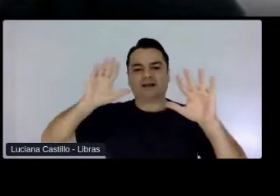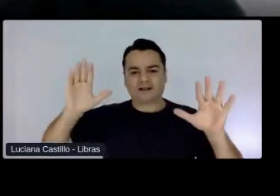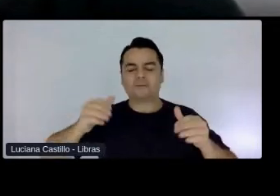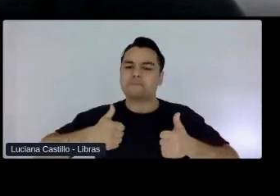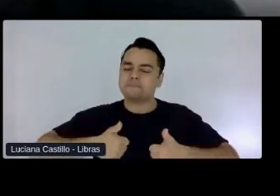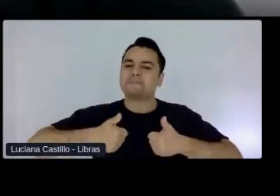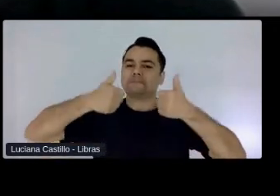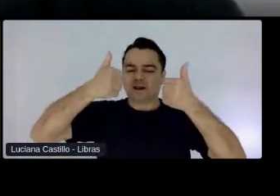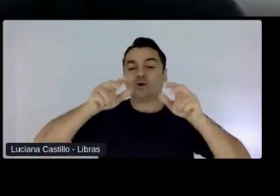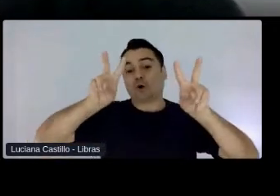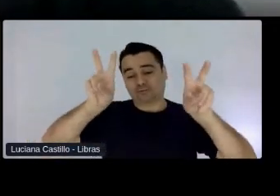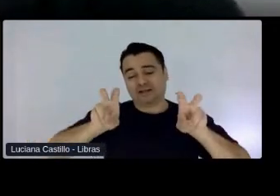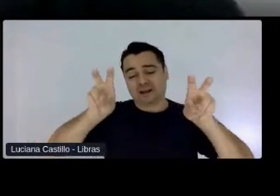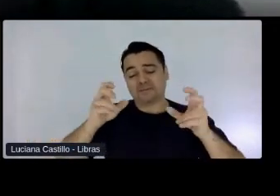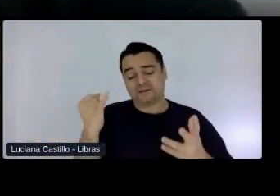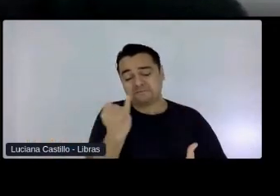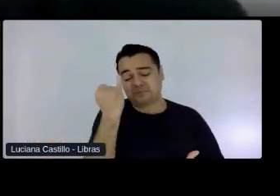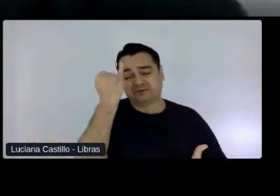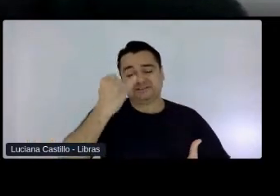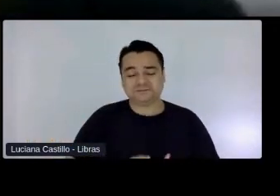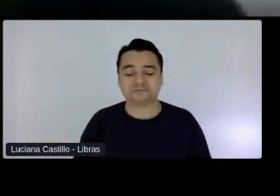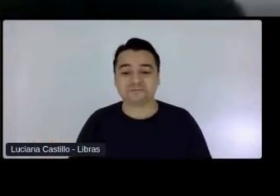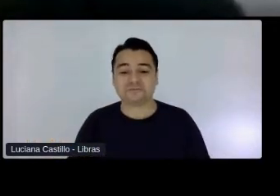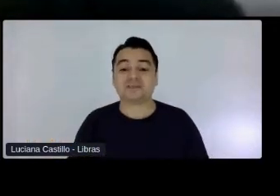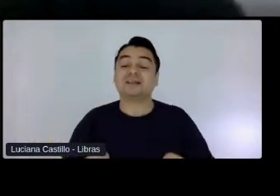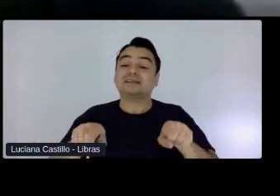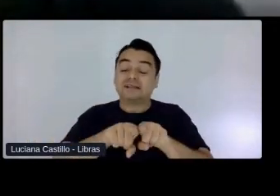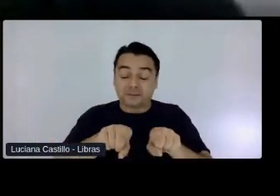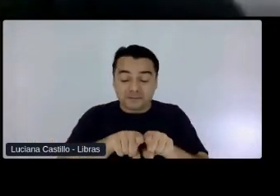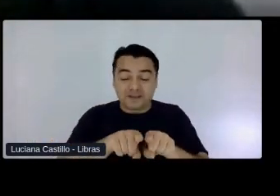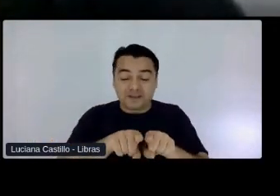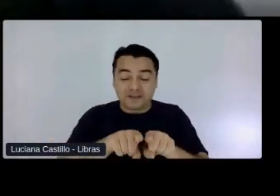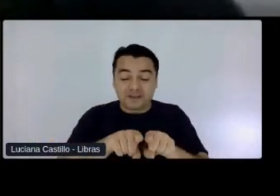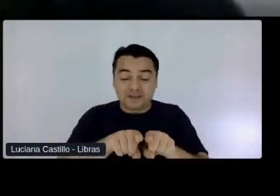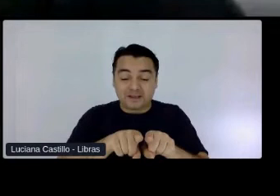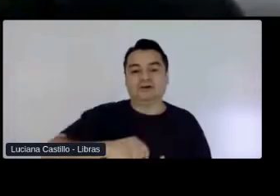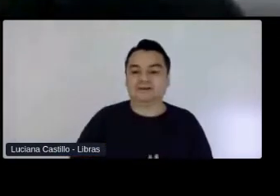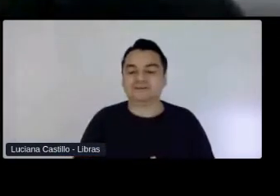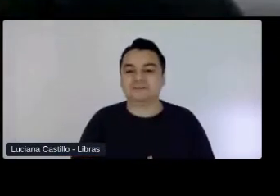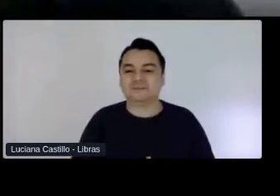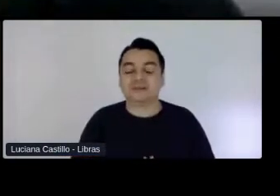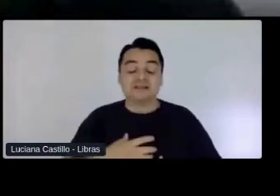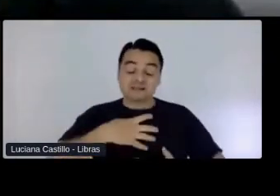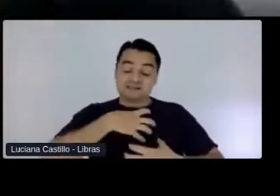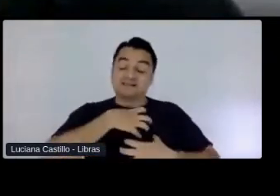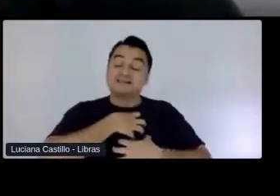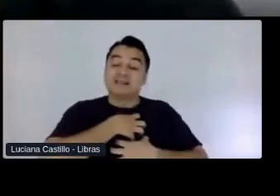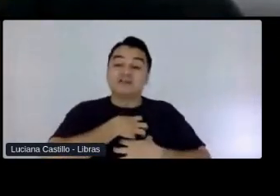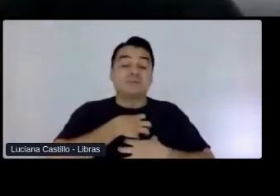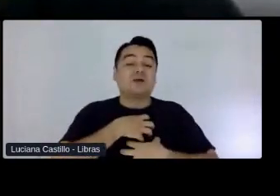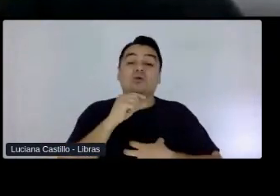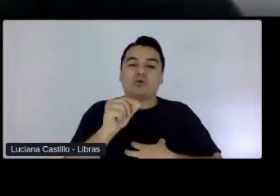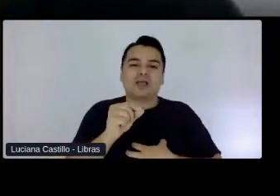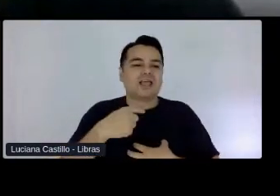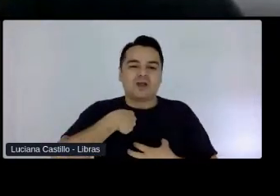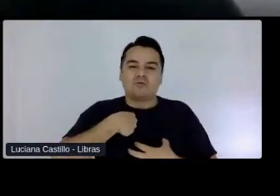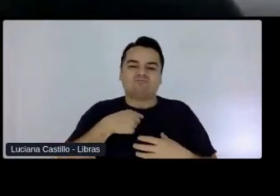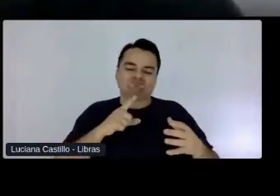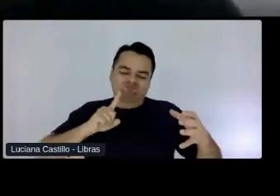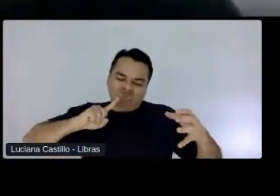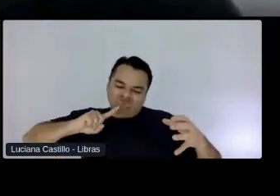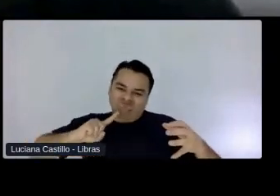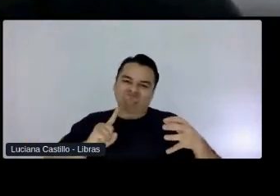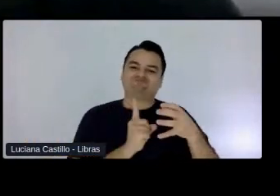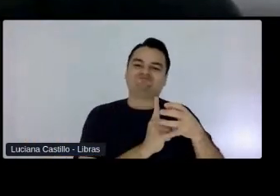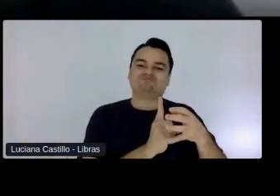sobre o assunto e traduzido isso no sentimento maior de pertencimento das nossas pessoas no